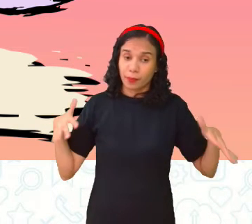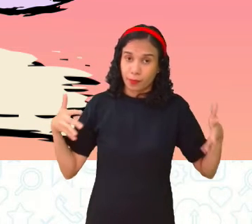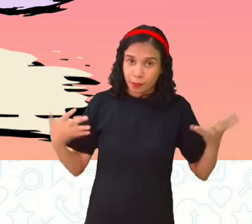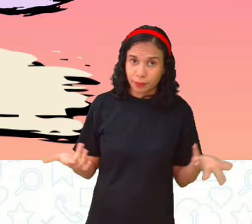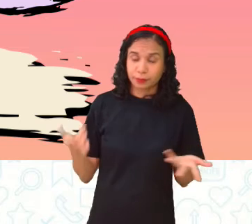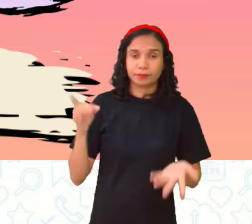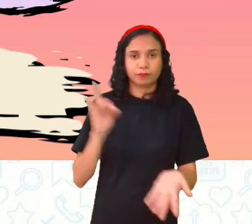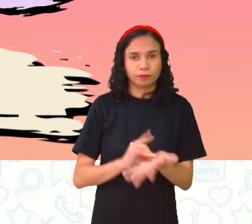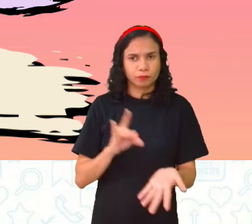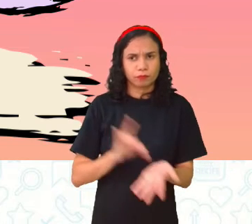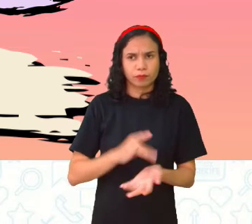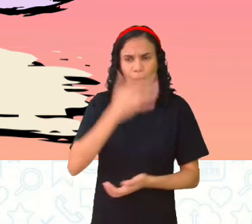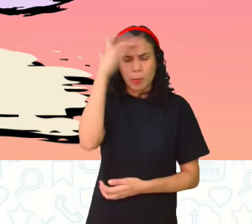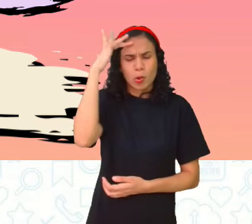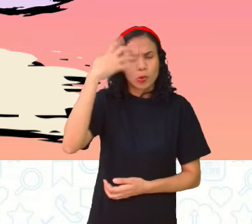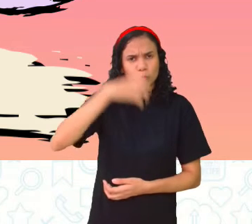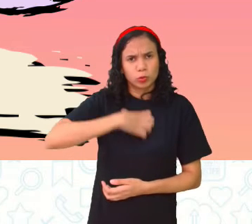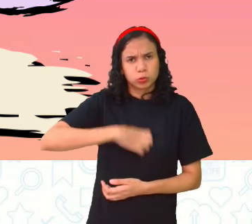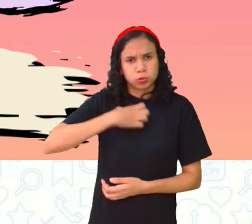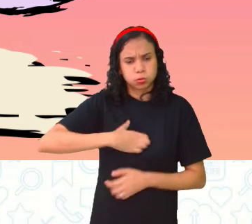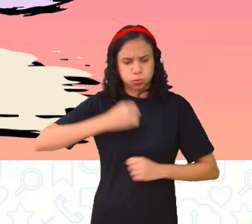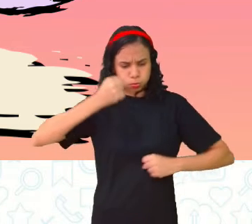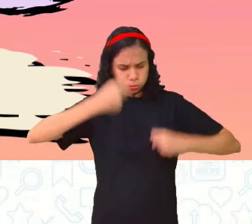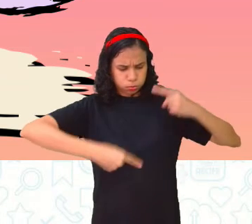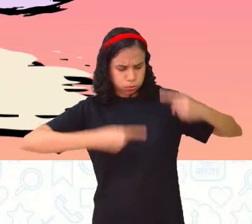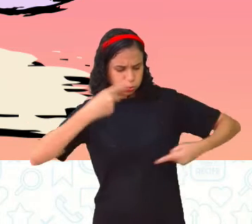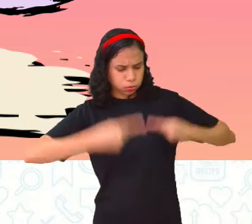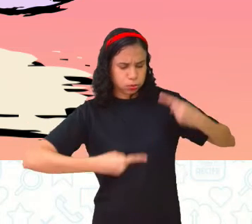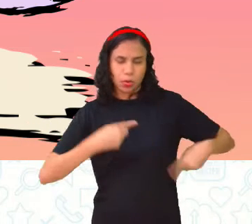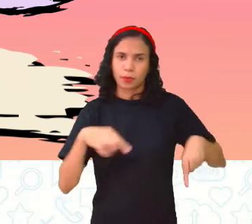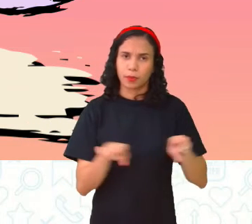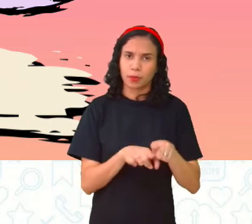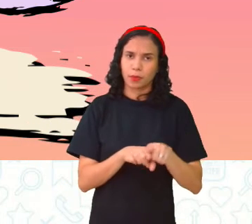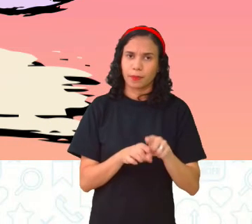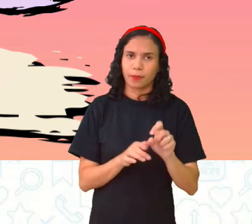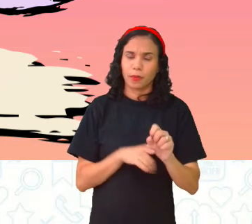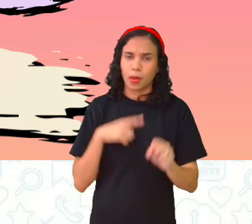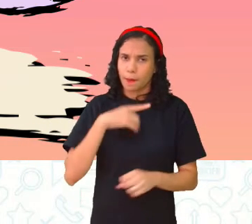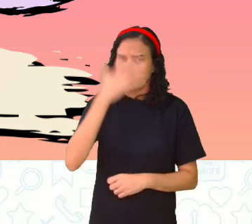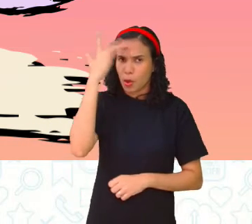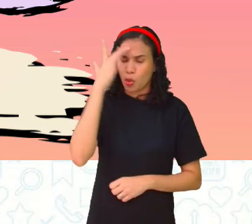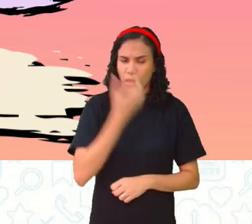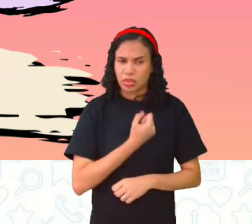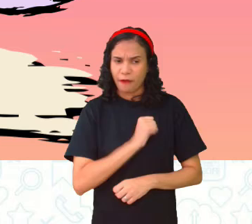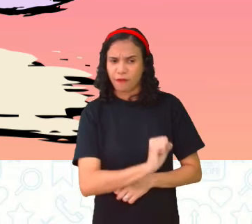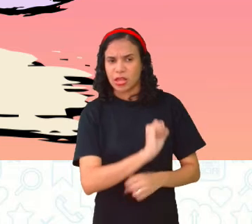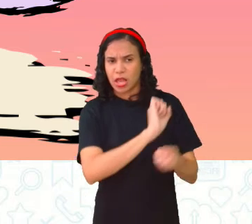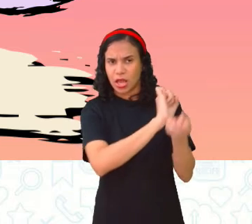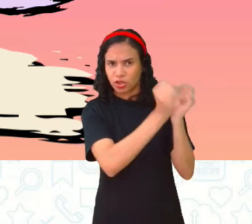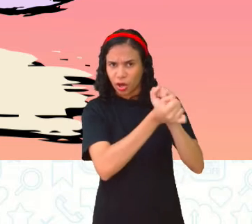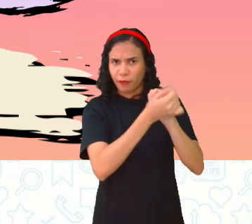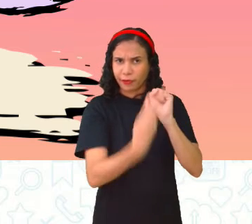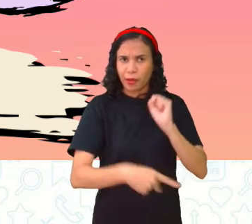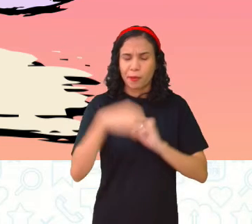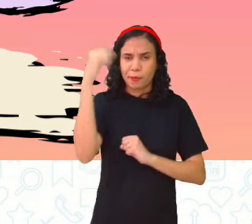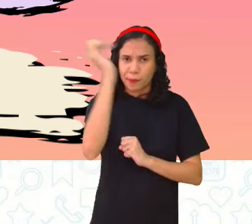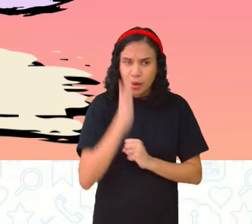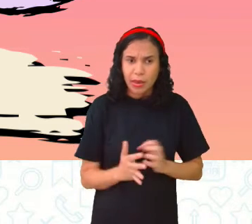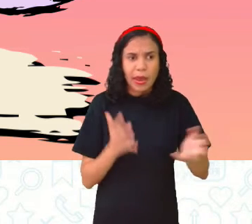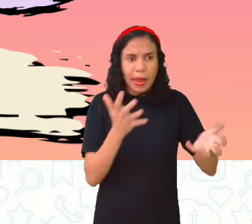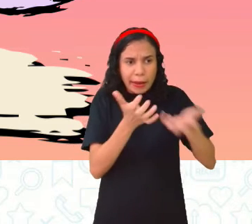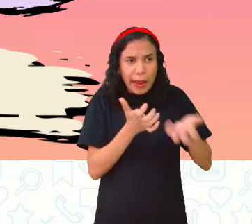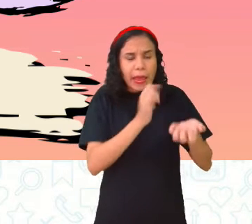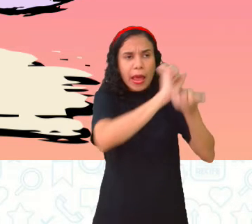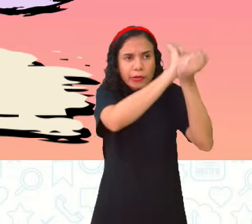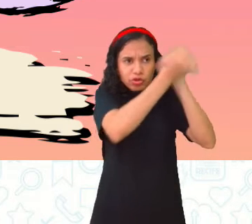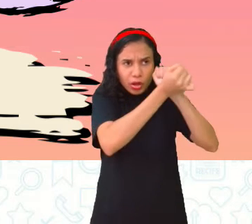isso enfureceu, né, os políticos e defensores da escravidão no Brasil. Porque qualquer navio